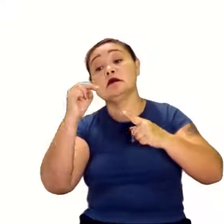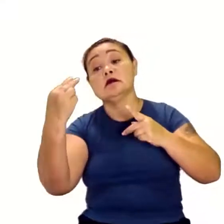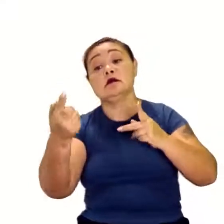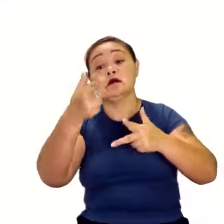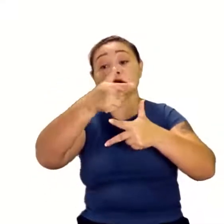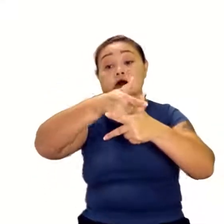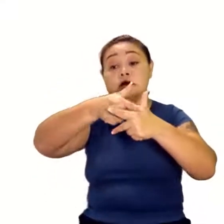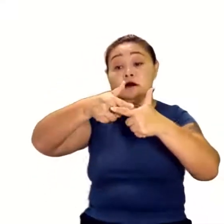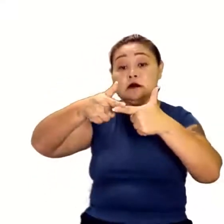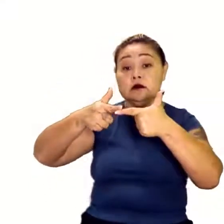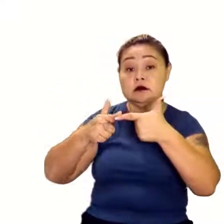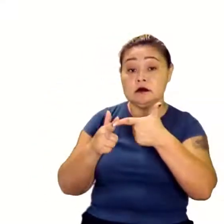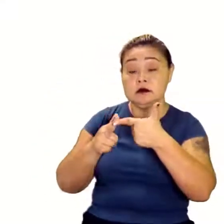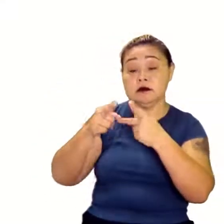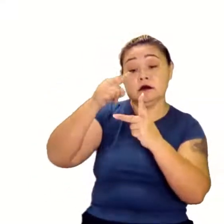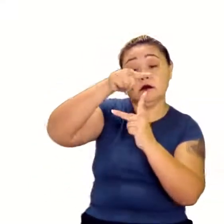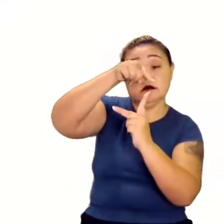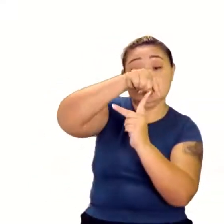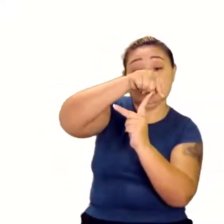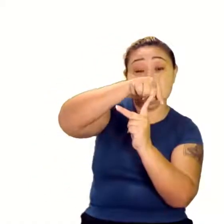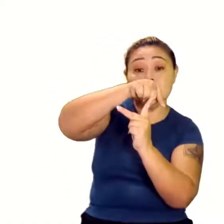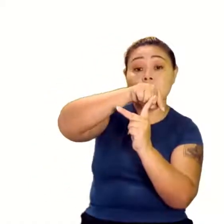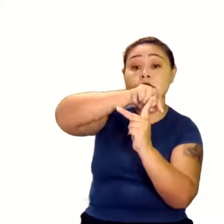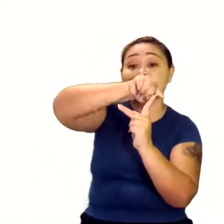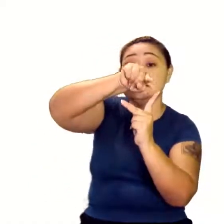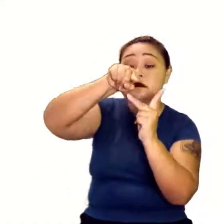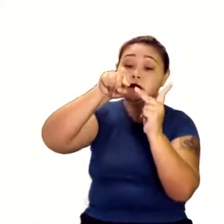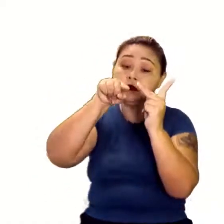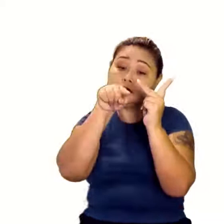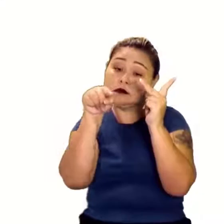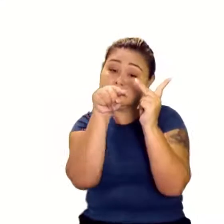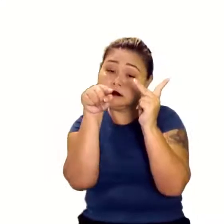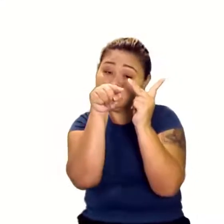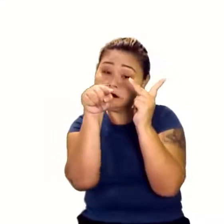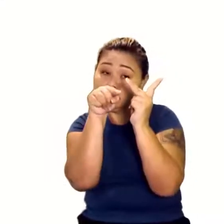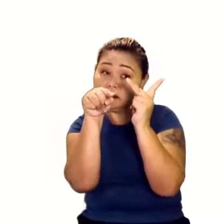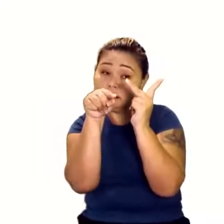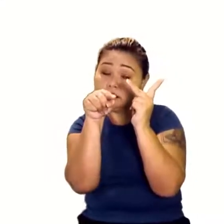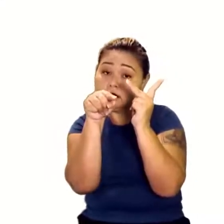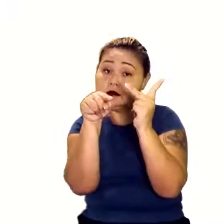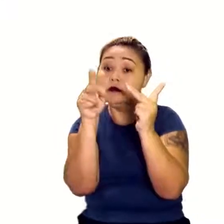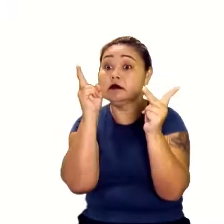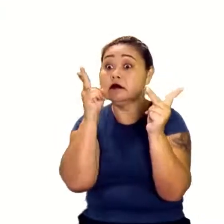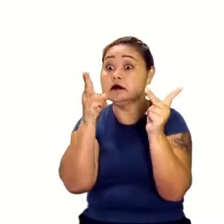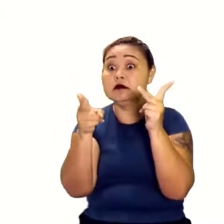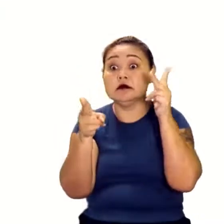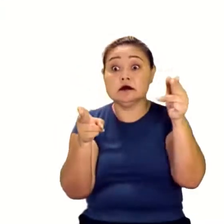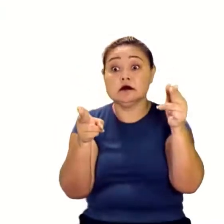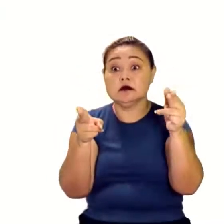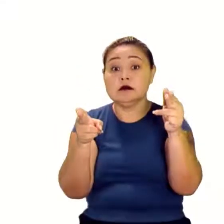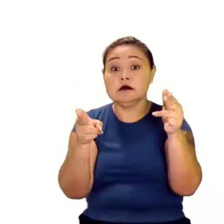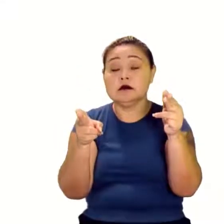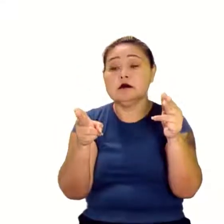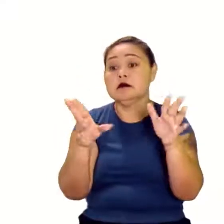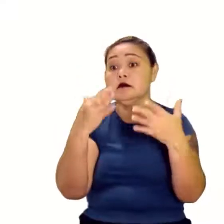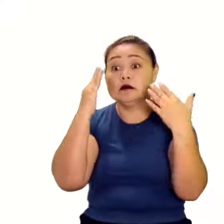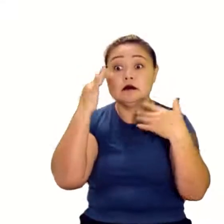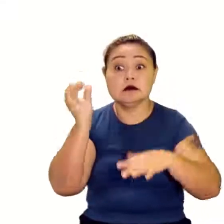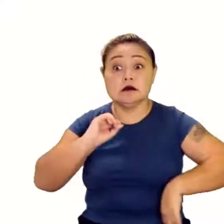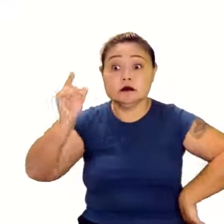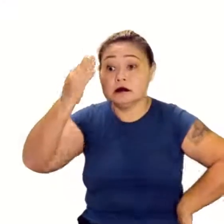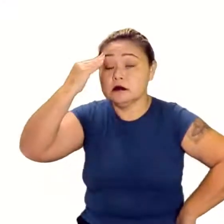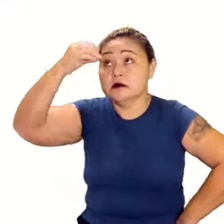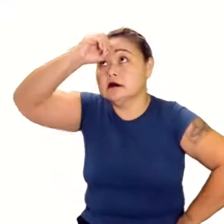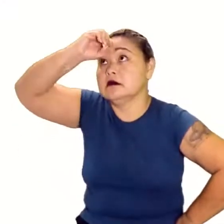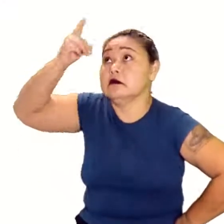ou dividirmos o índice do radical e o expoente do radicando por o mesmo valor. Professor, não entendi nada disso aí não que